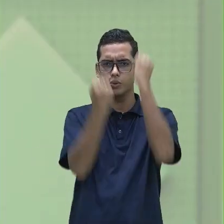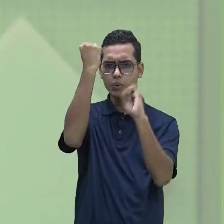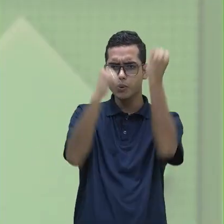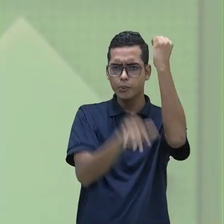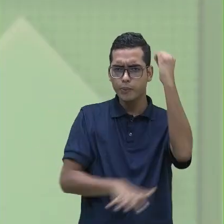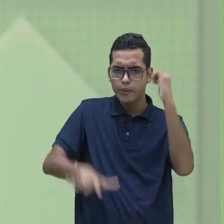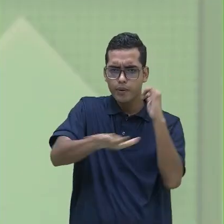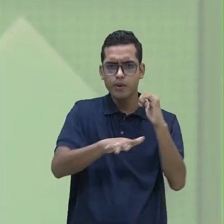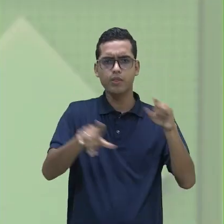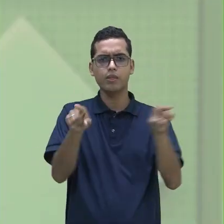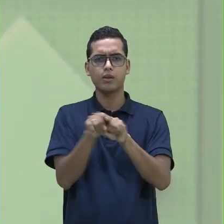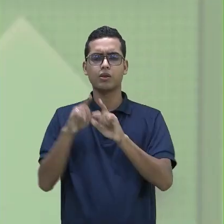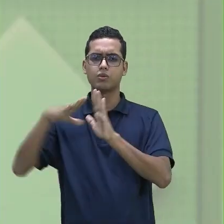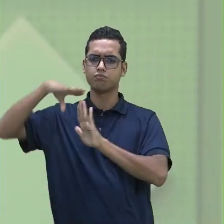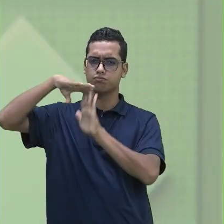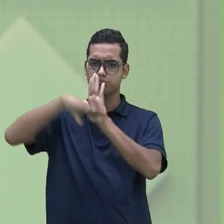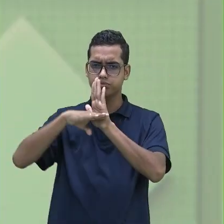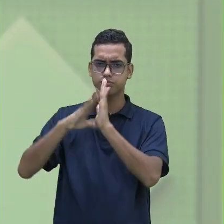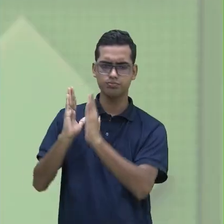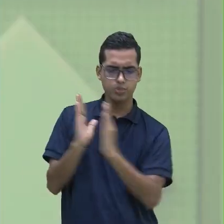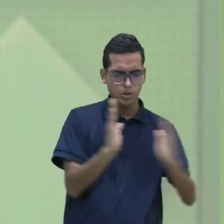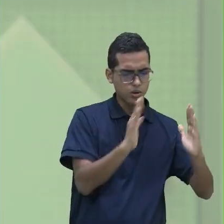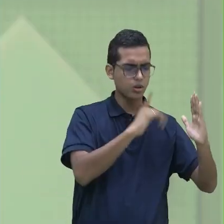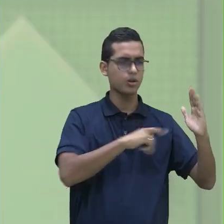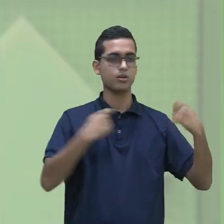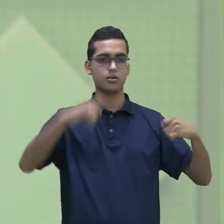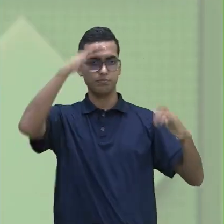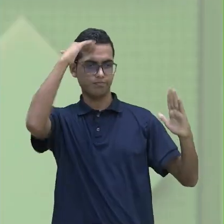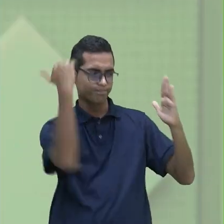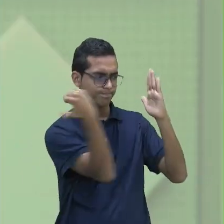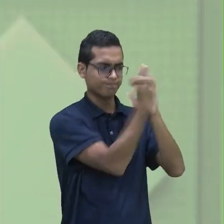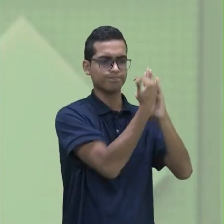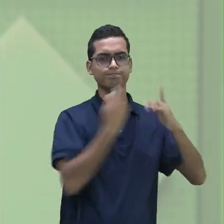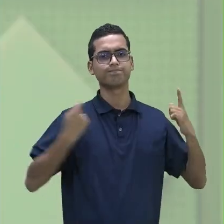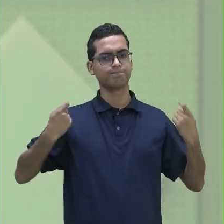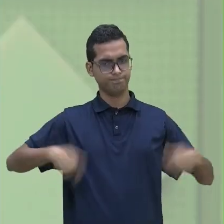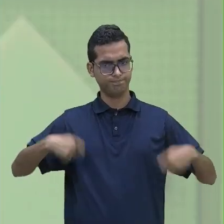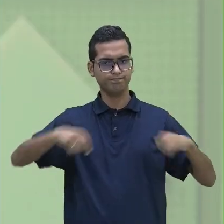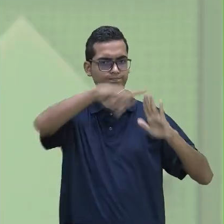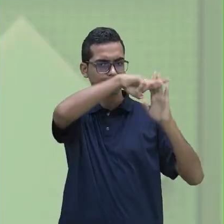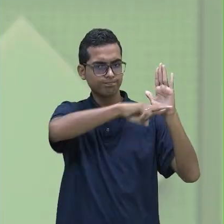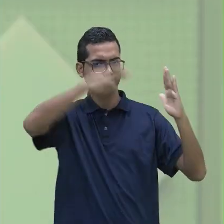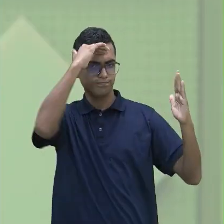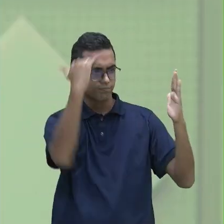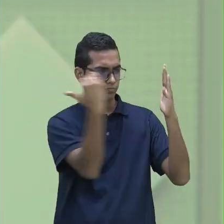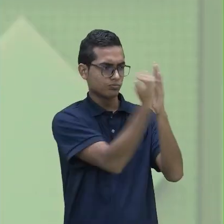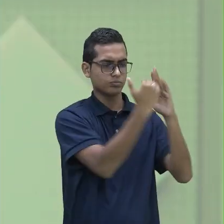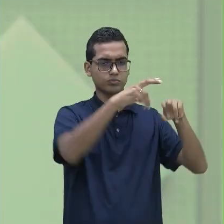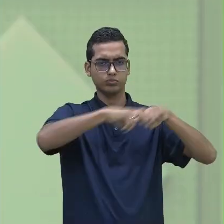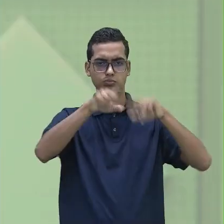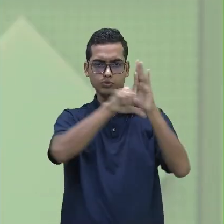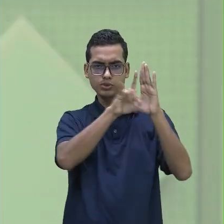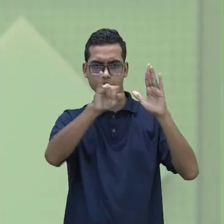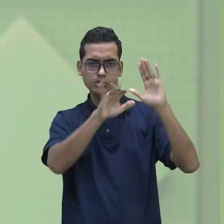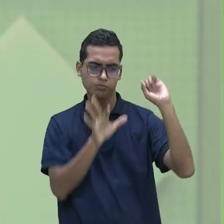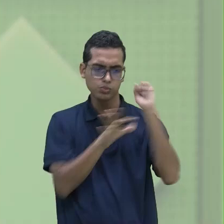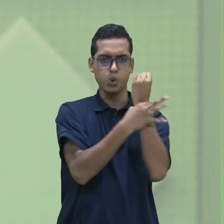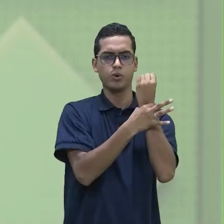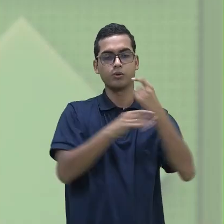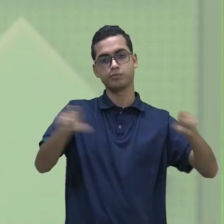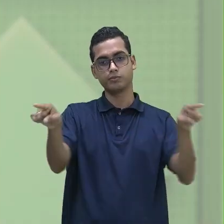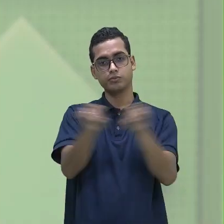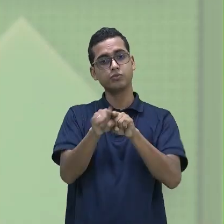tem ali uma série de requisitos, né, de critérios que devem ser cumpridos para que ele, então, possa